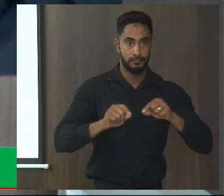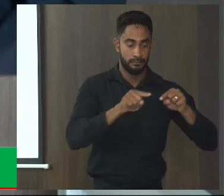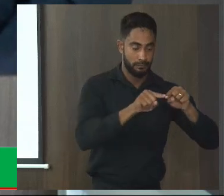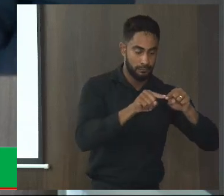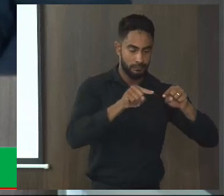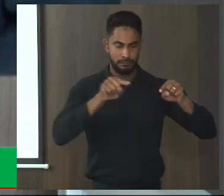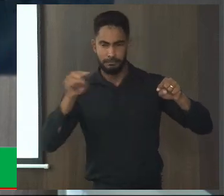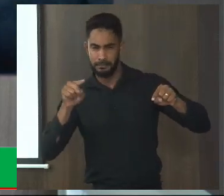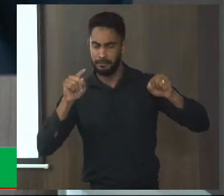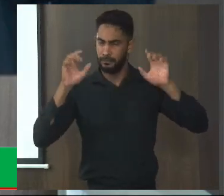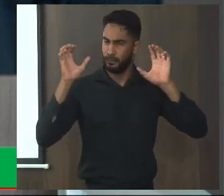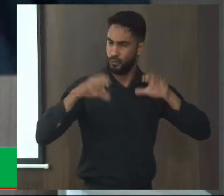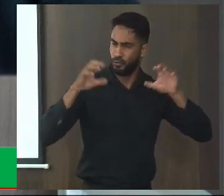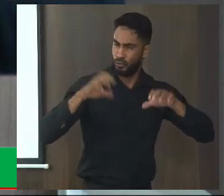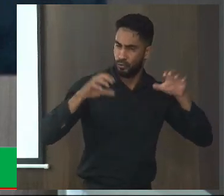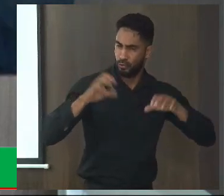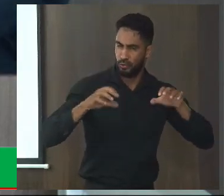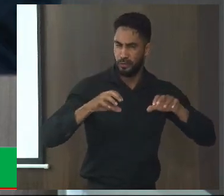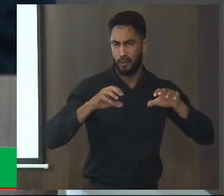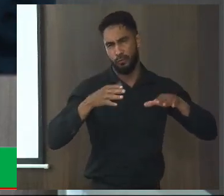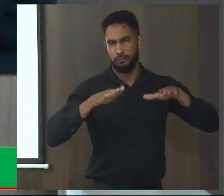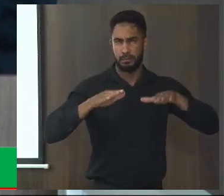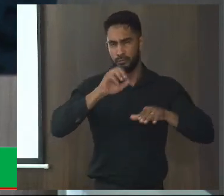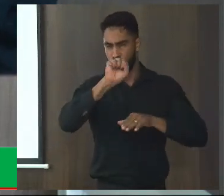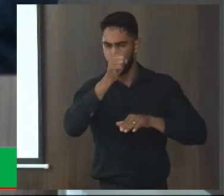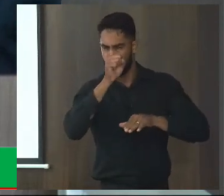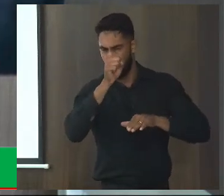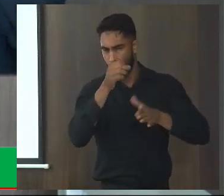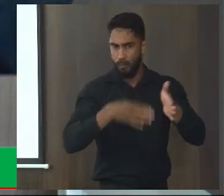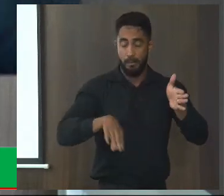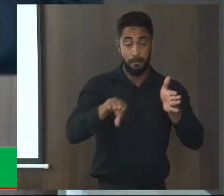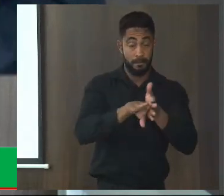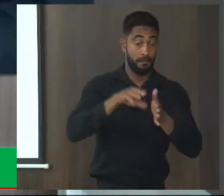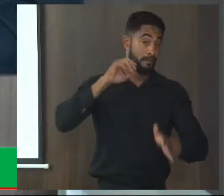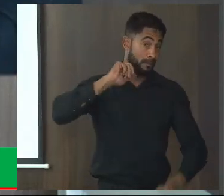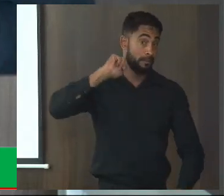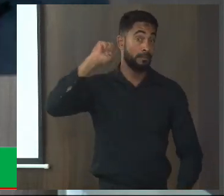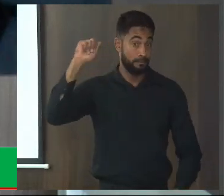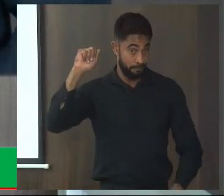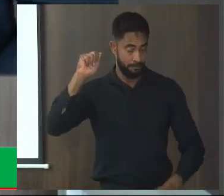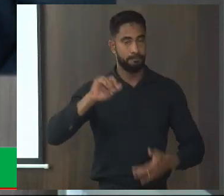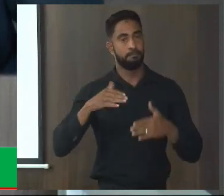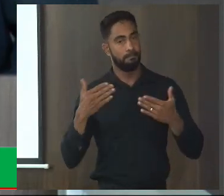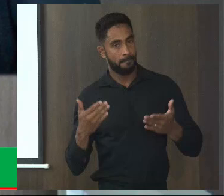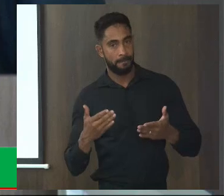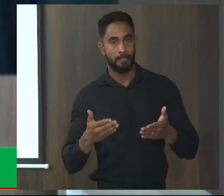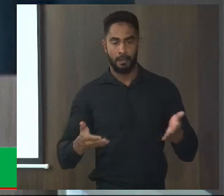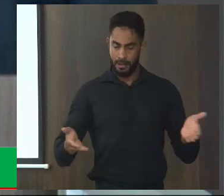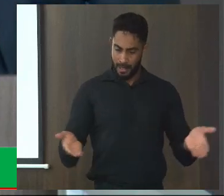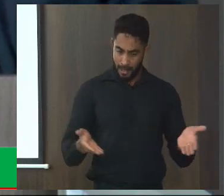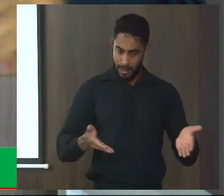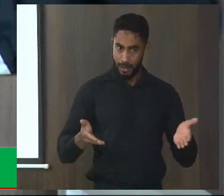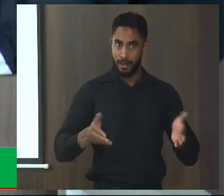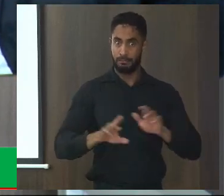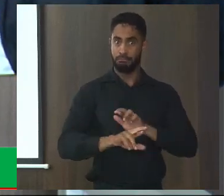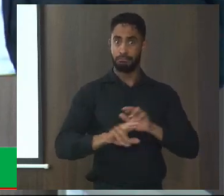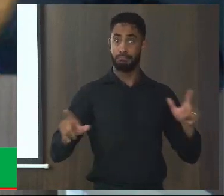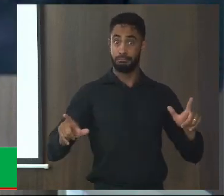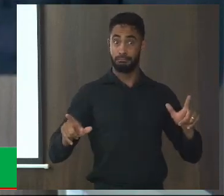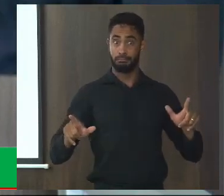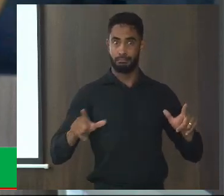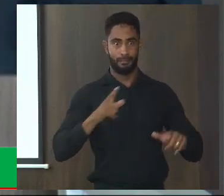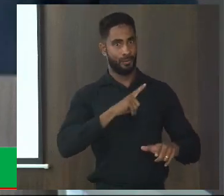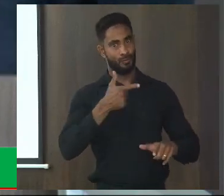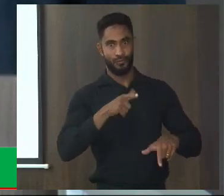período chuvoso que compreende aí entre outubro e abril. E esse ano nós tivemos um ano atípico. Nós não tivemos